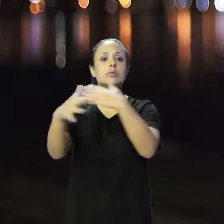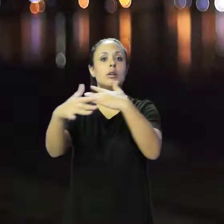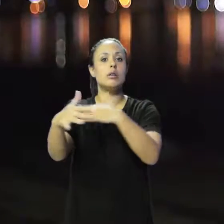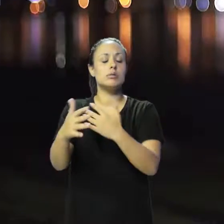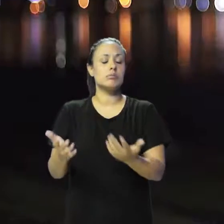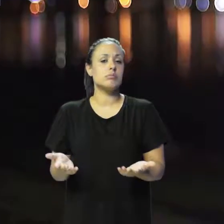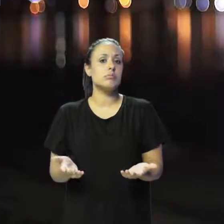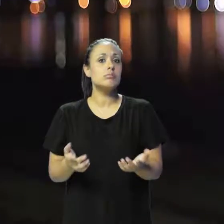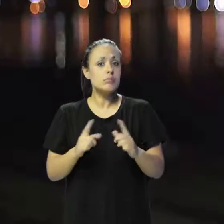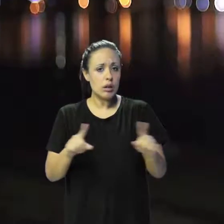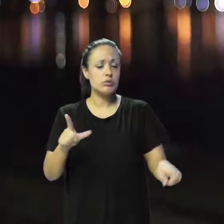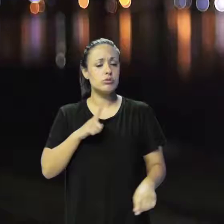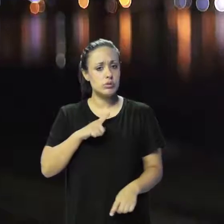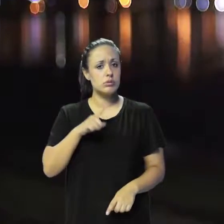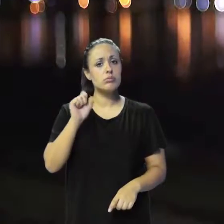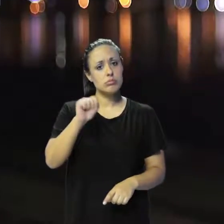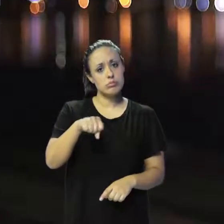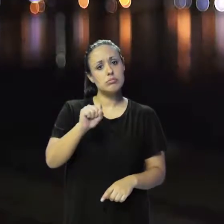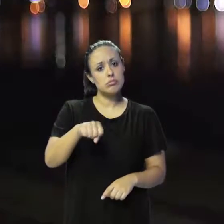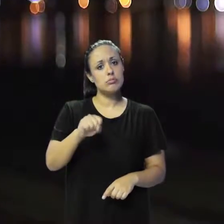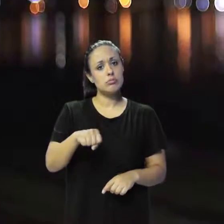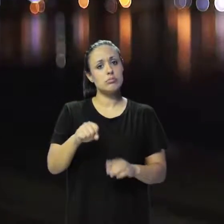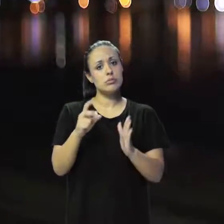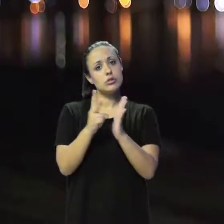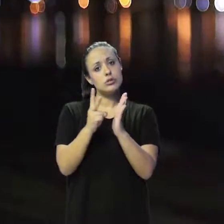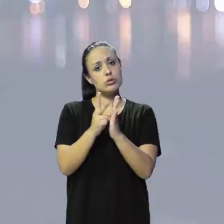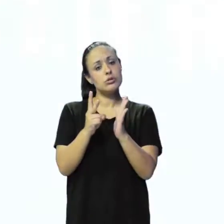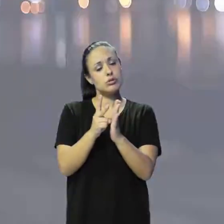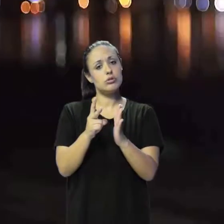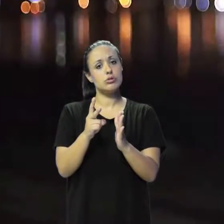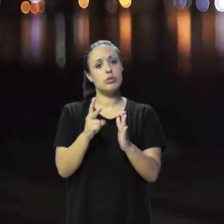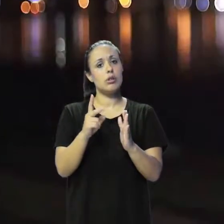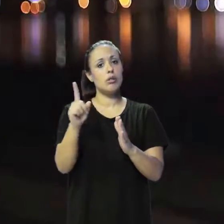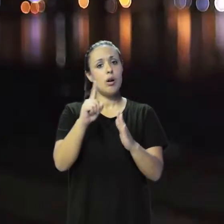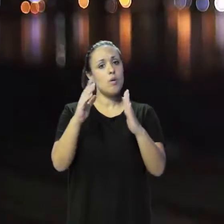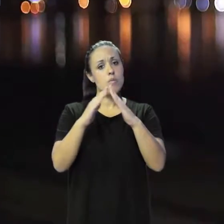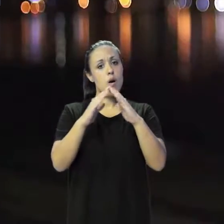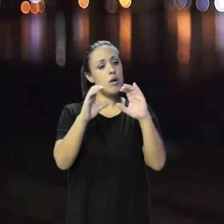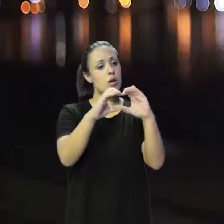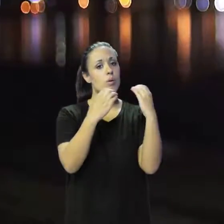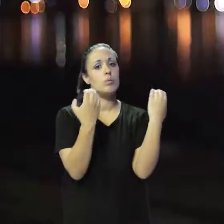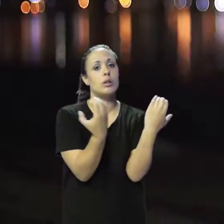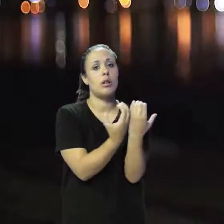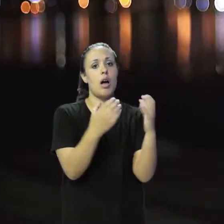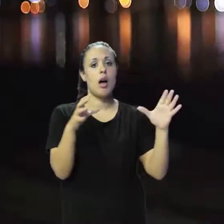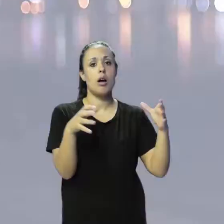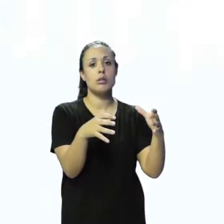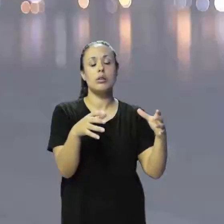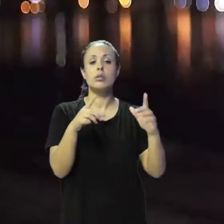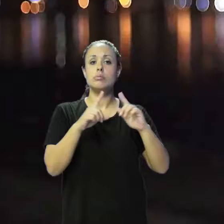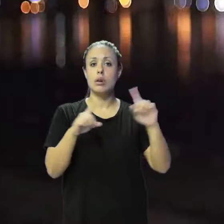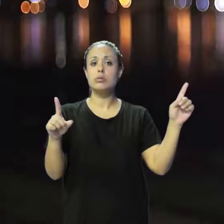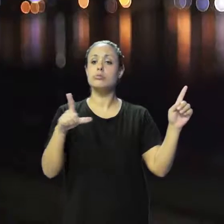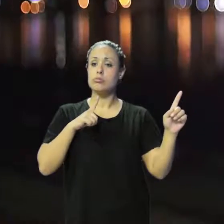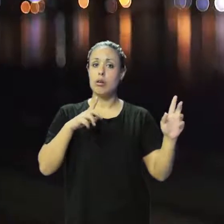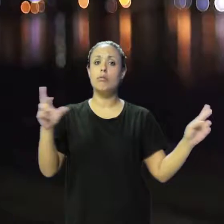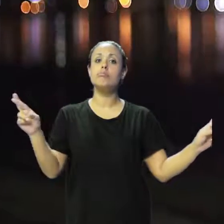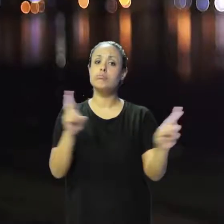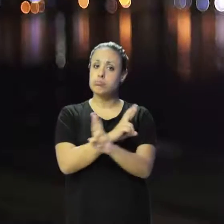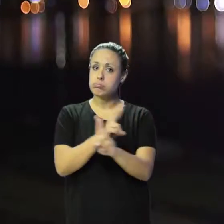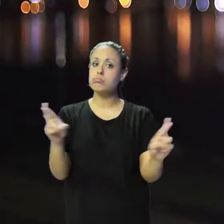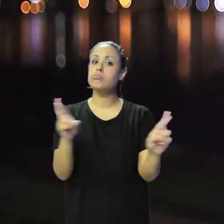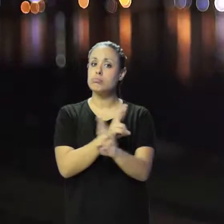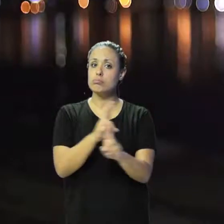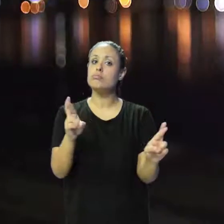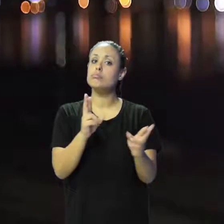Mas sim, existe sim bastante indígenas que moram fora da comunidade, que continuam uma relação com a comunidade, sabe? Muitas vezes as pessoas